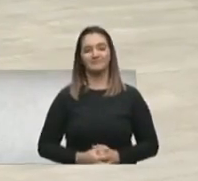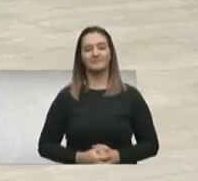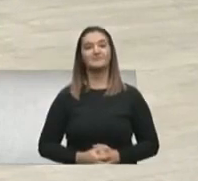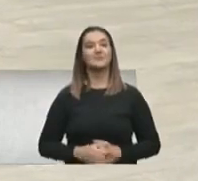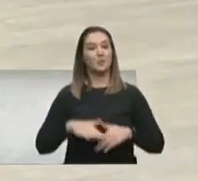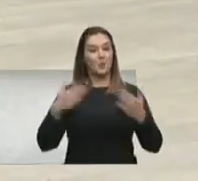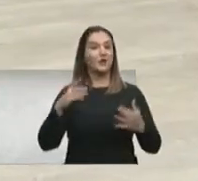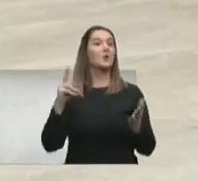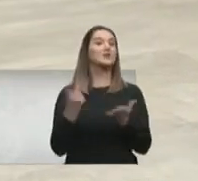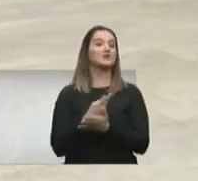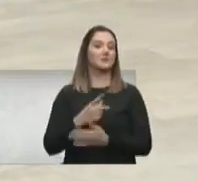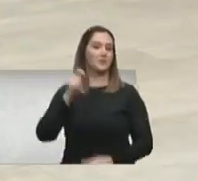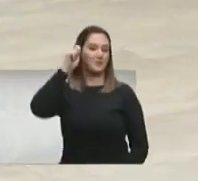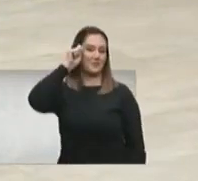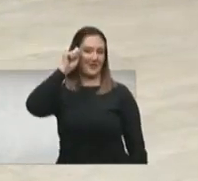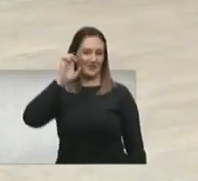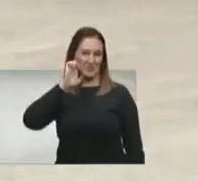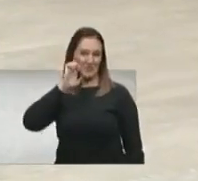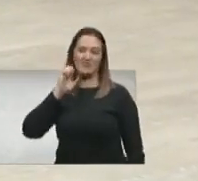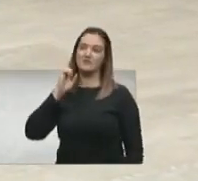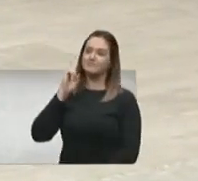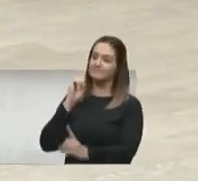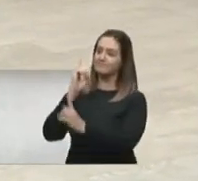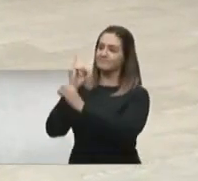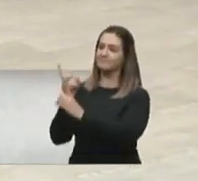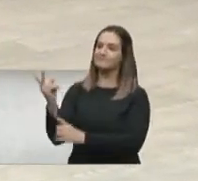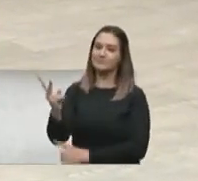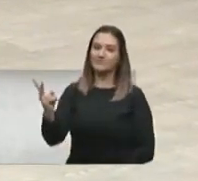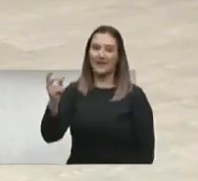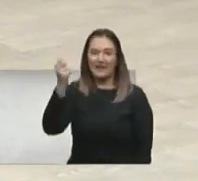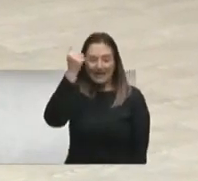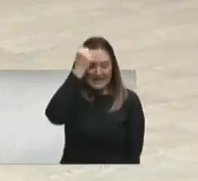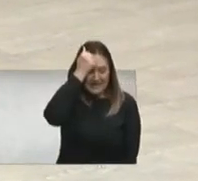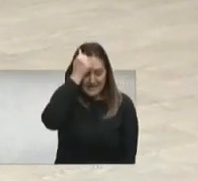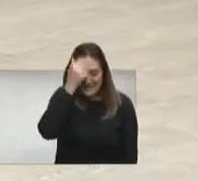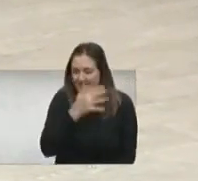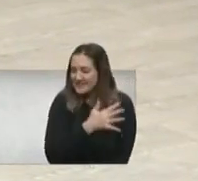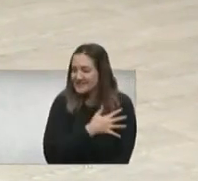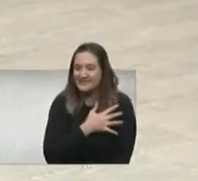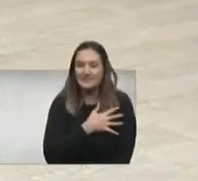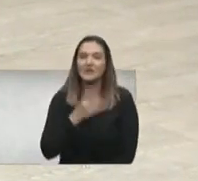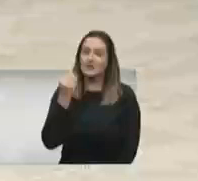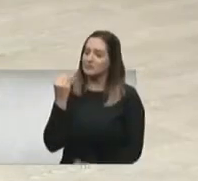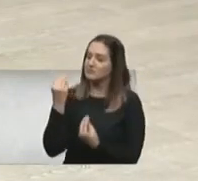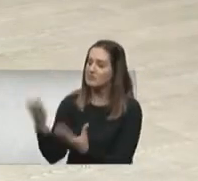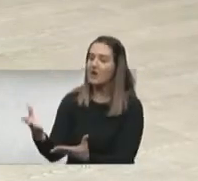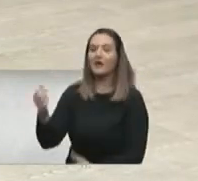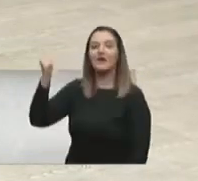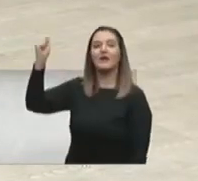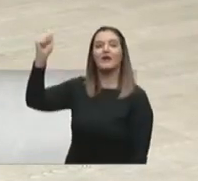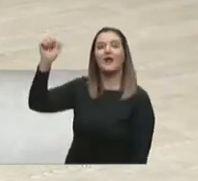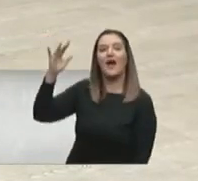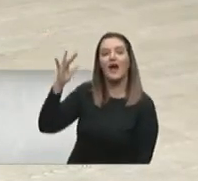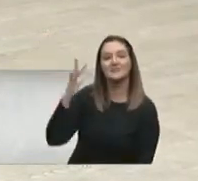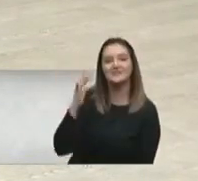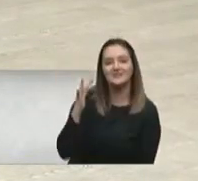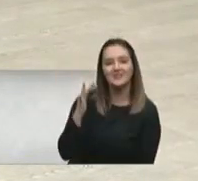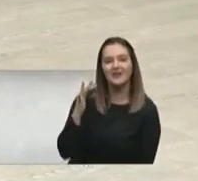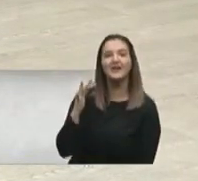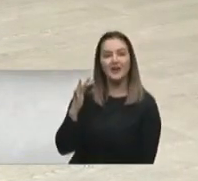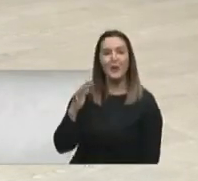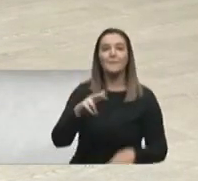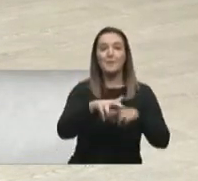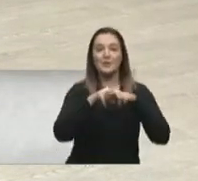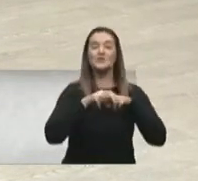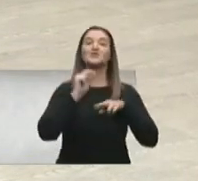Quando Deus encontrou Adão e Eva estavam arrependidos, e aí Deus oferece a eles a graça. Foi ali no Éden, quando Deus mata